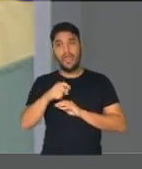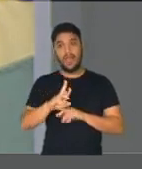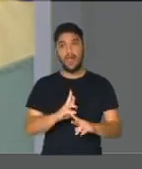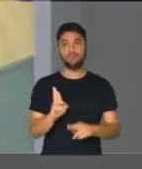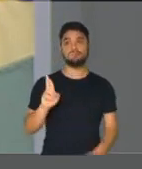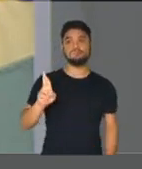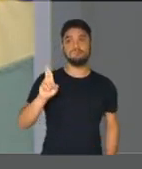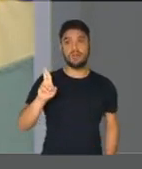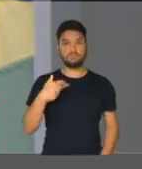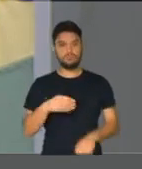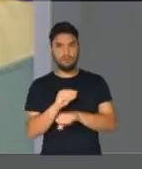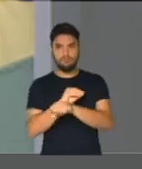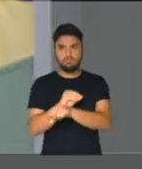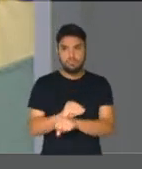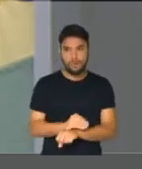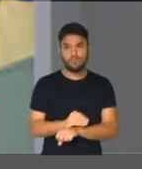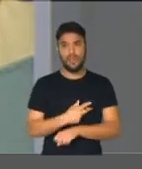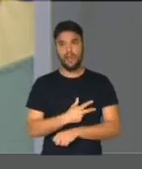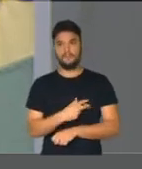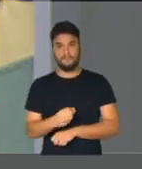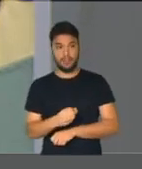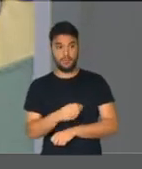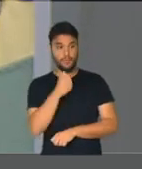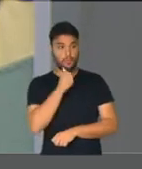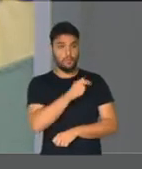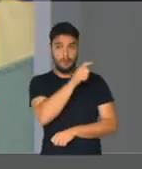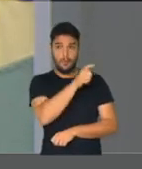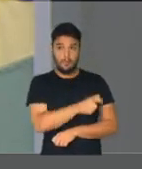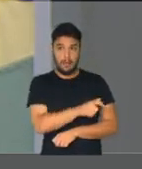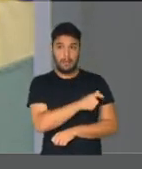pelos cuidados de filhos durante o período de